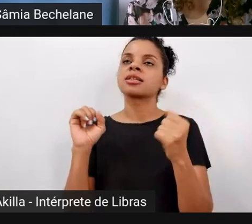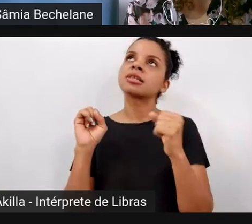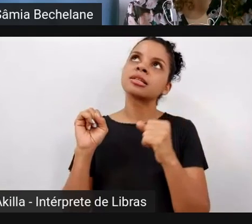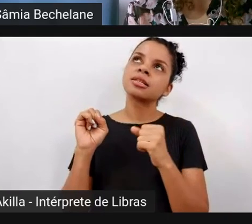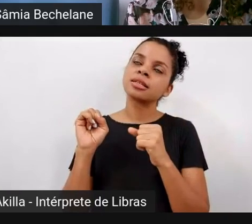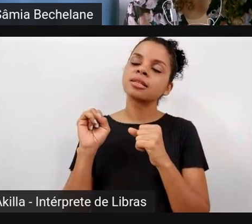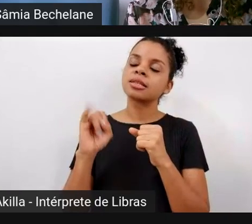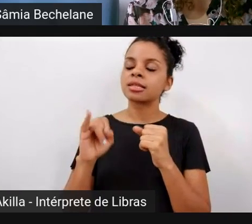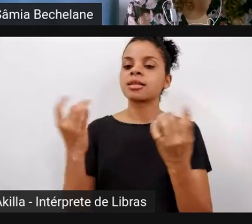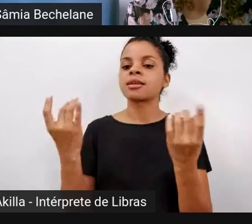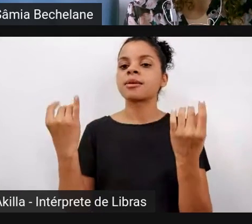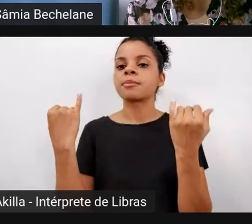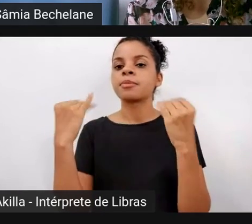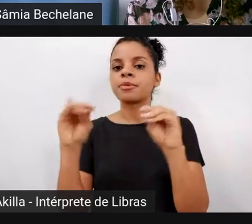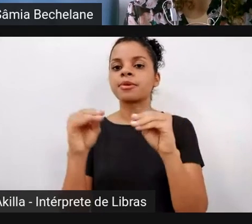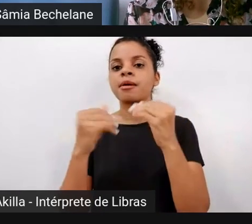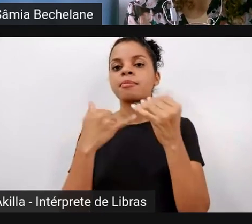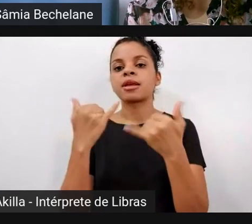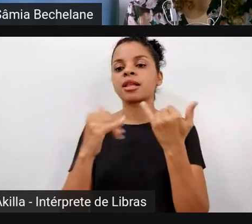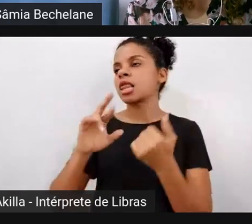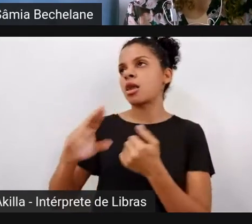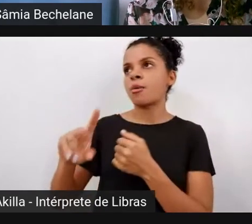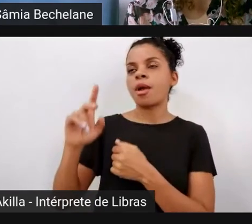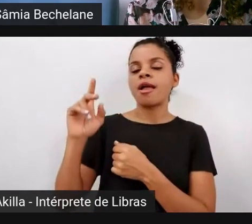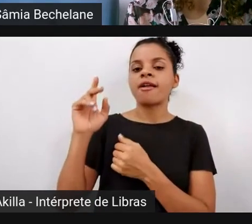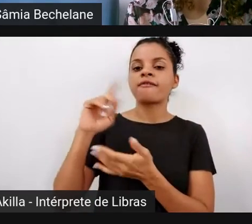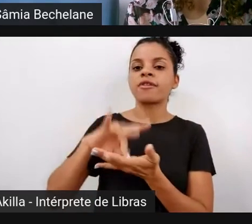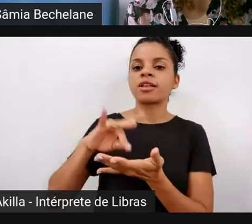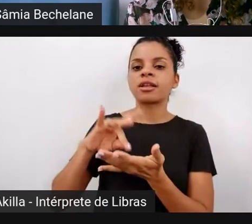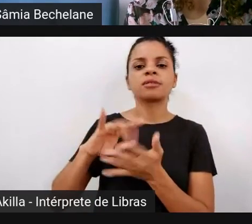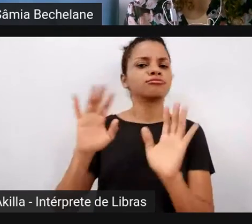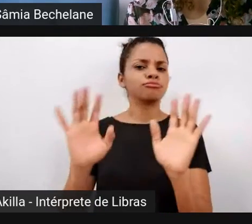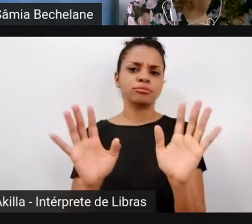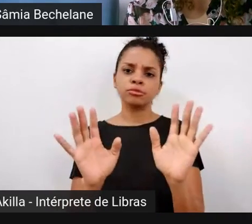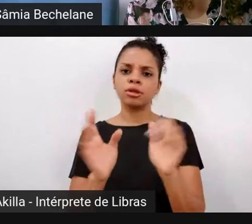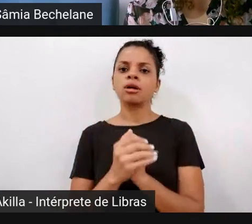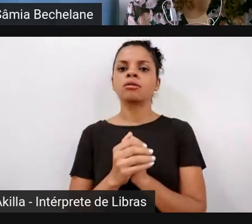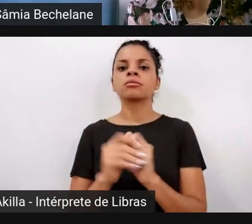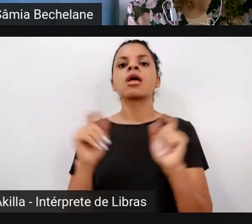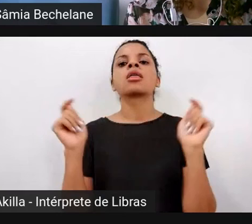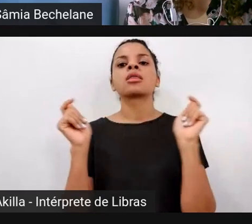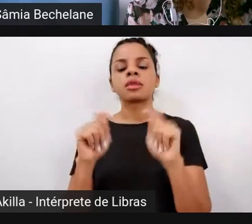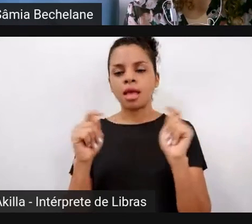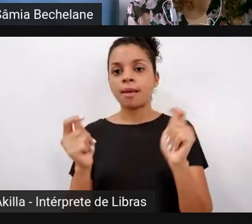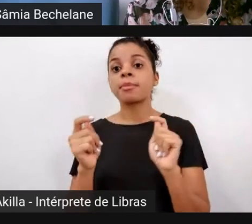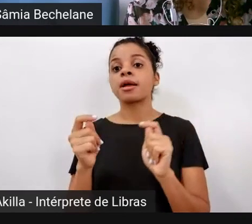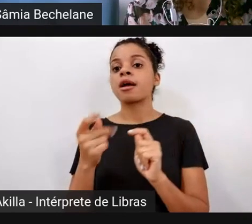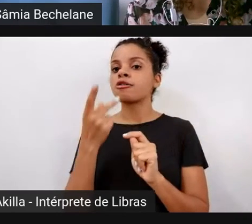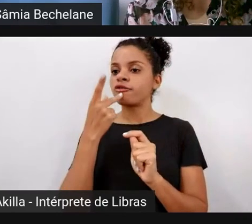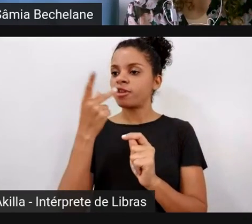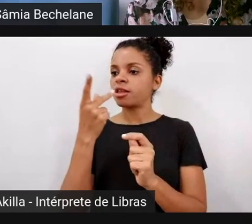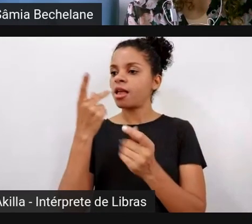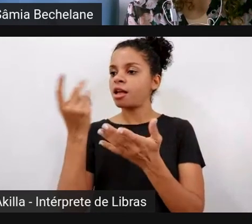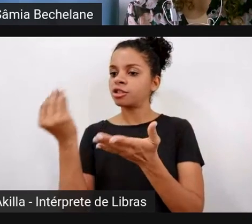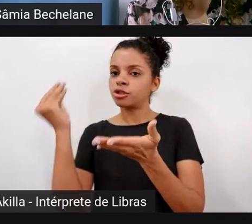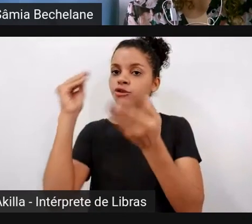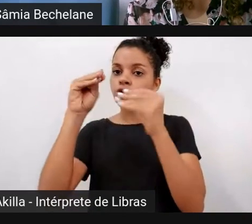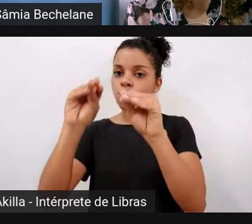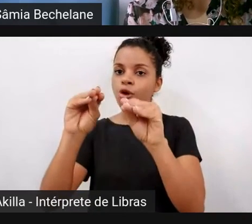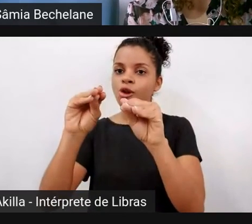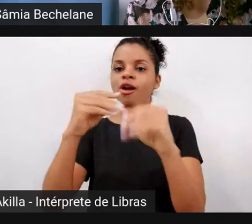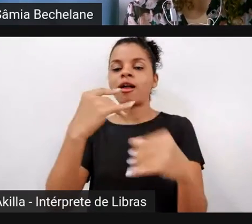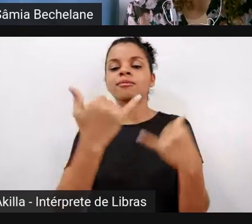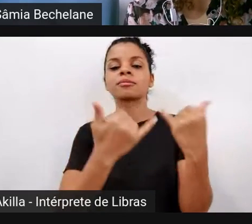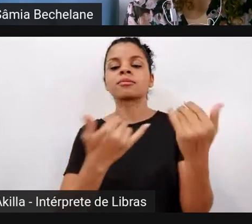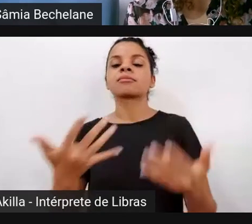vai deixar de ser importante. Eu imagino que você consiga fazer um bom casamento a partir do momento que você quebra essa versão inicial que as pessoas têm do